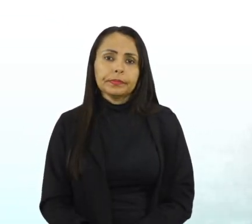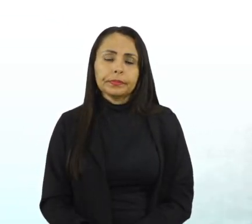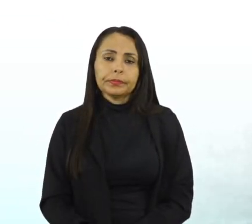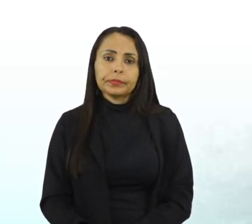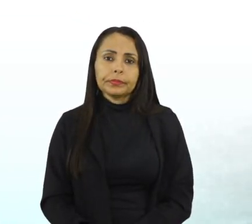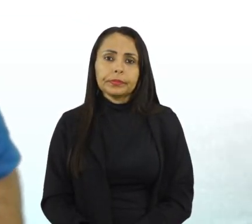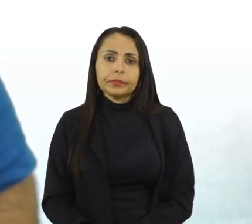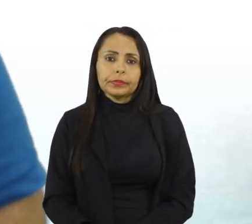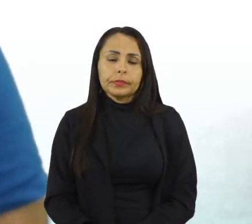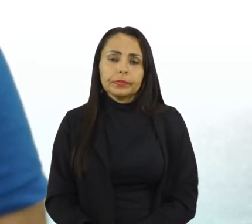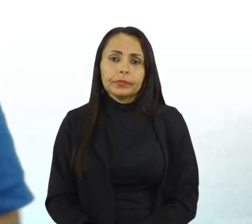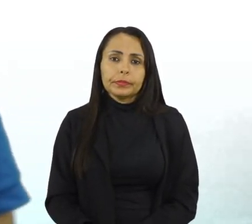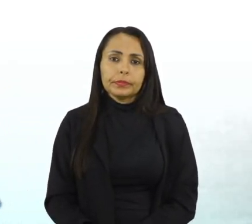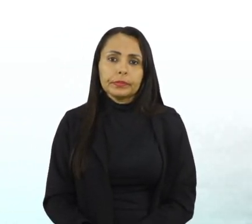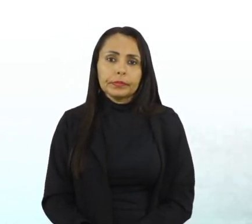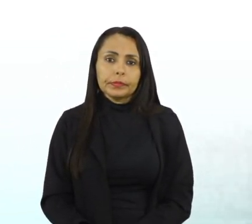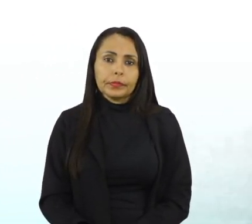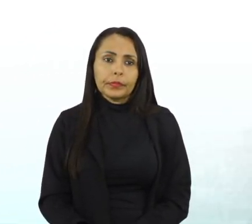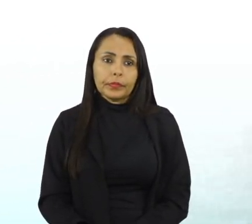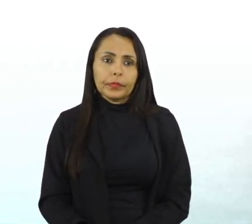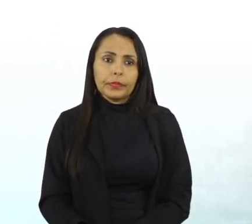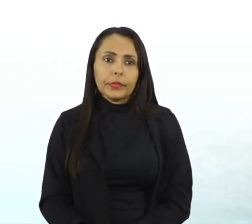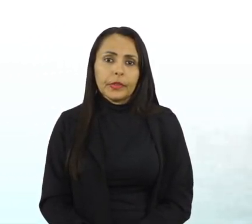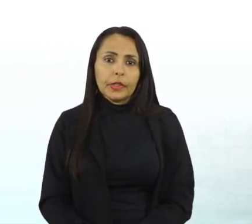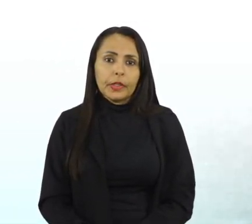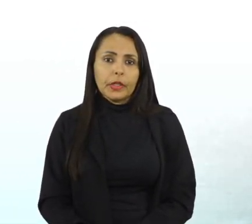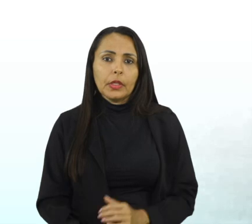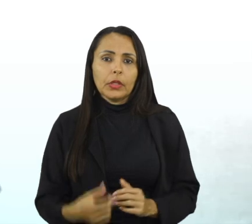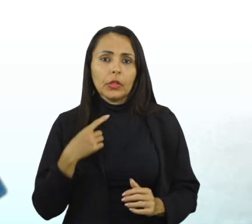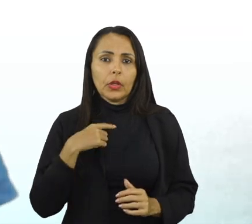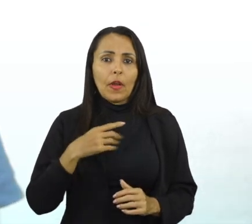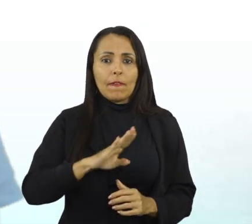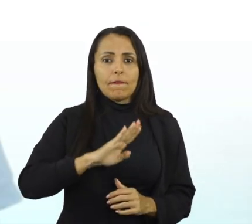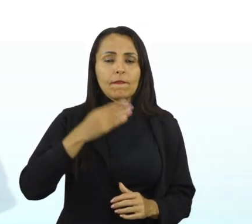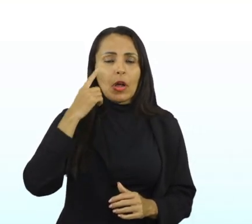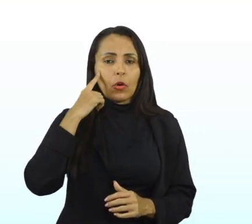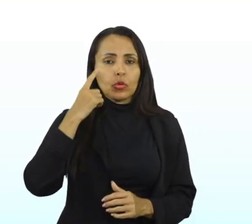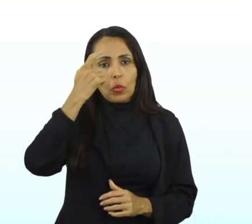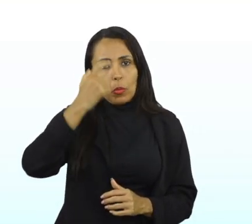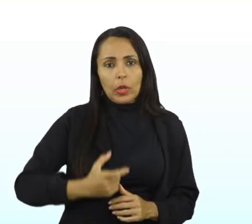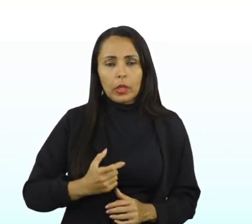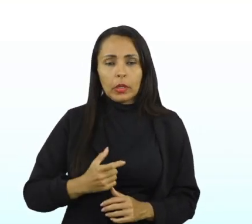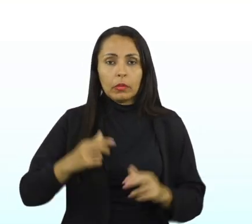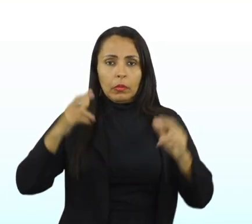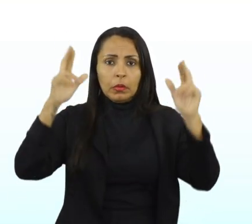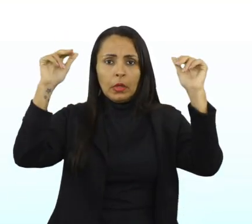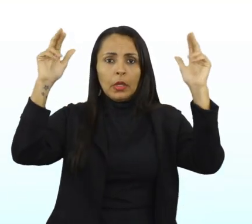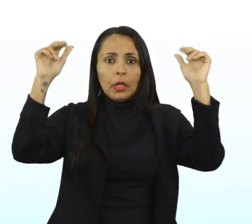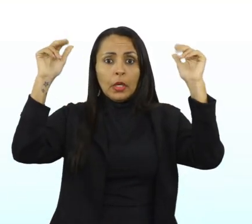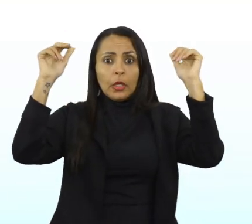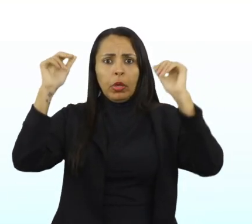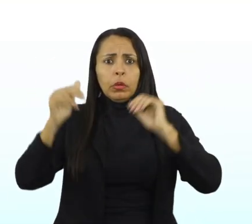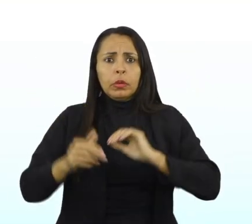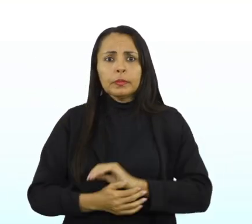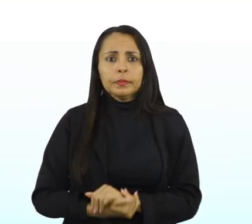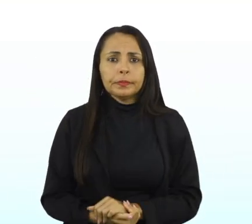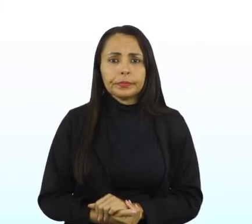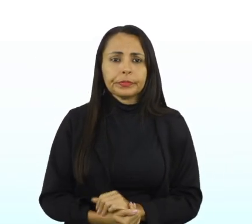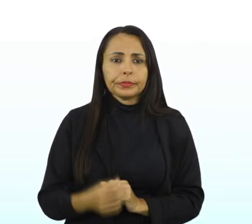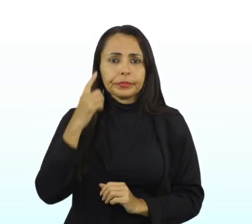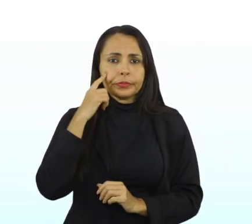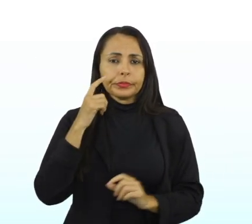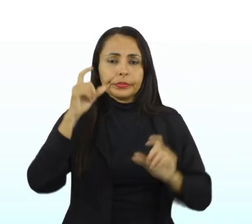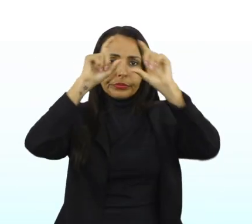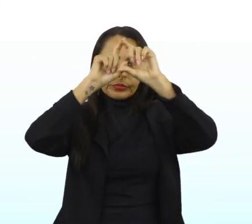lá. Segunda questão. Aparece esse texto também, ó. O texto falso moralista, o título.